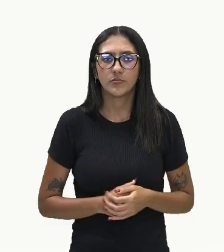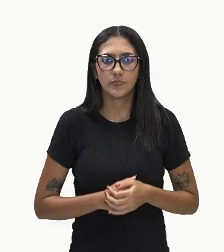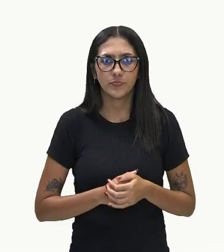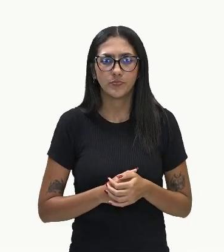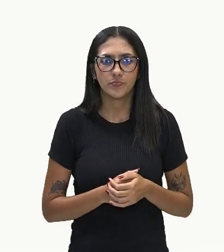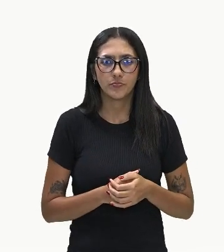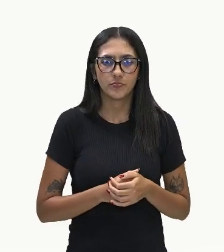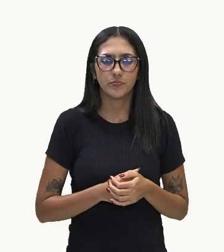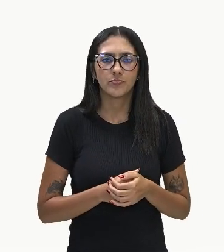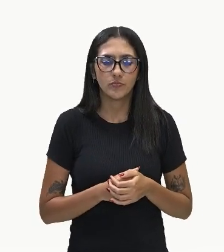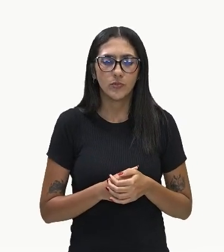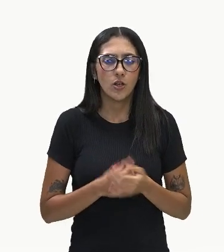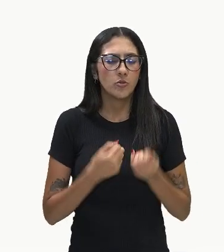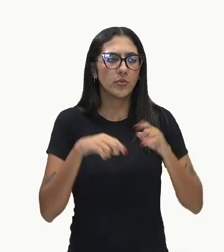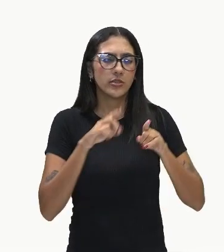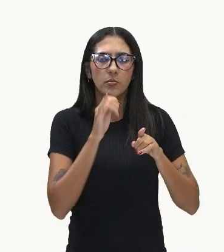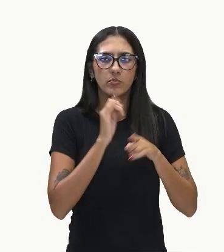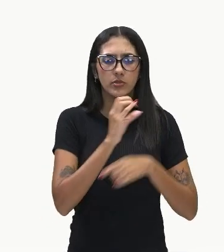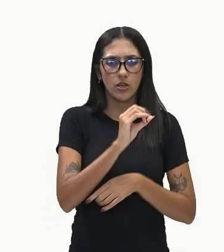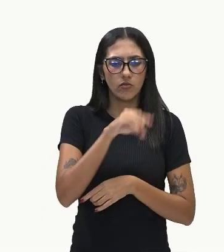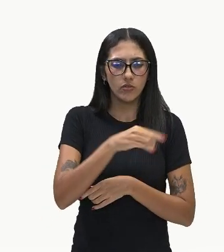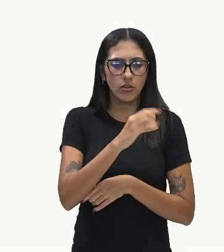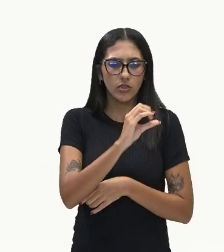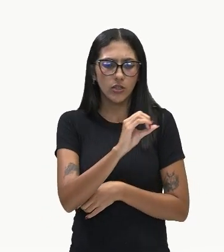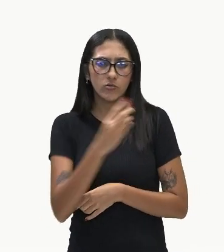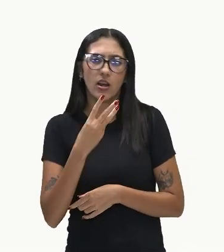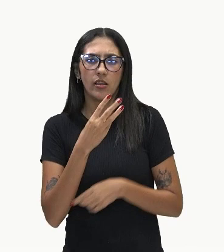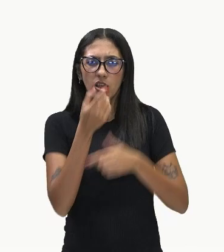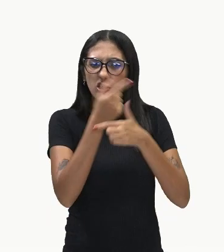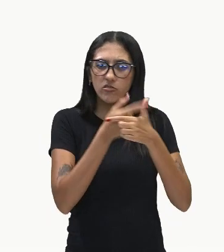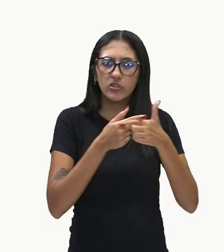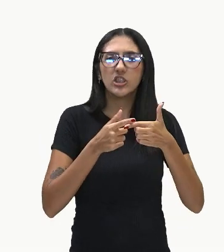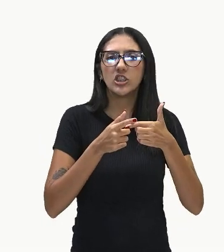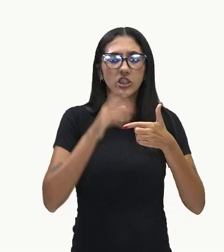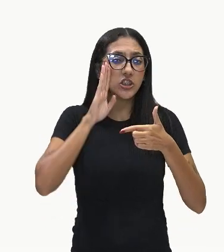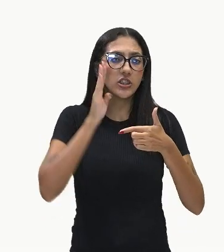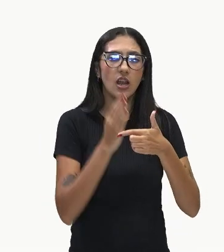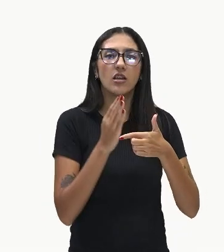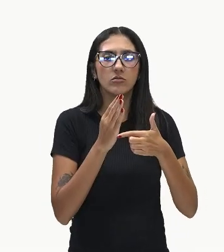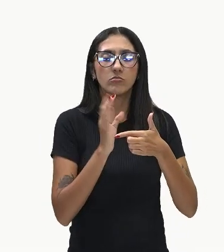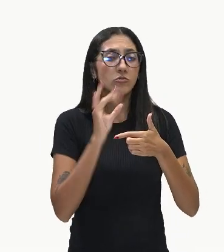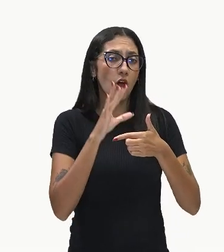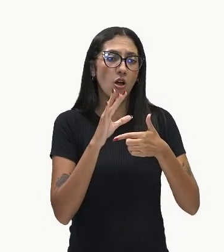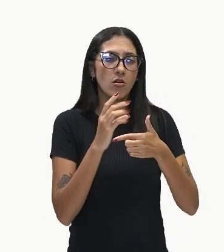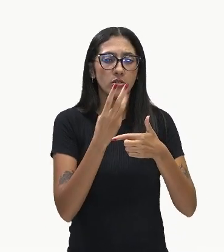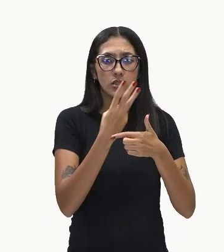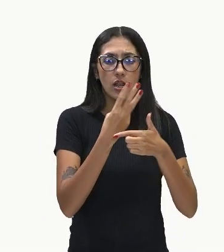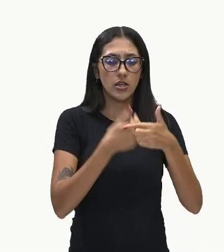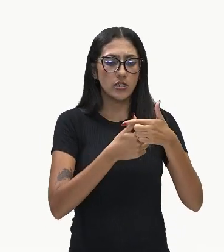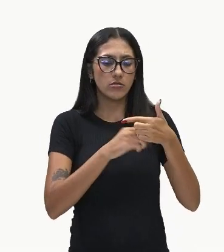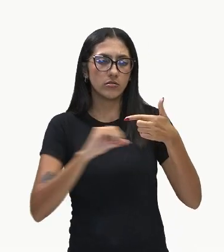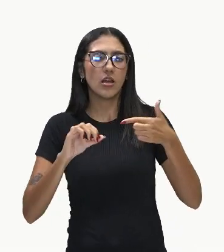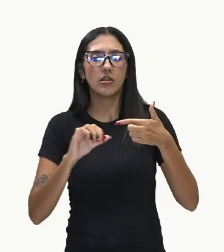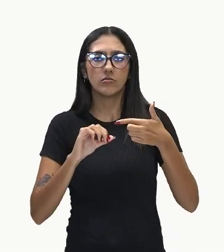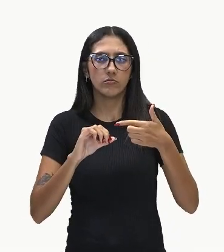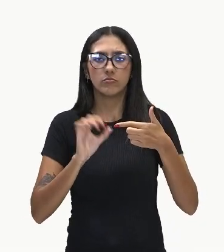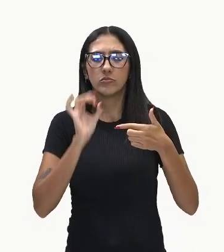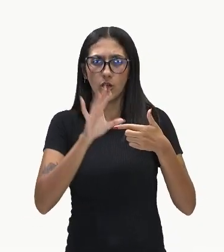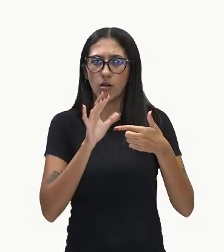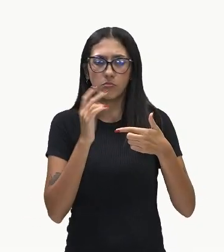colocar 0,03, como eu coloquei aqui, eu vou deixar na forma fracionária, né? 3 sobre